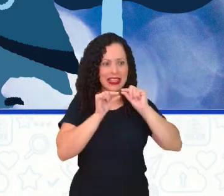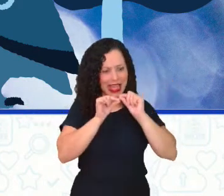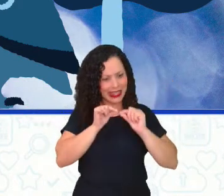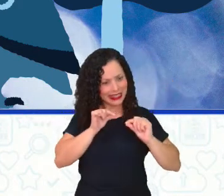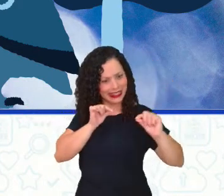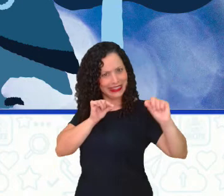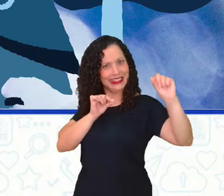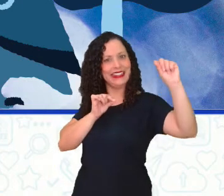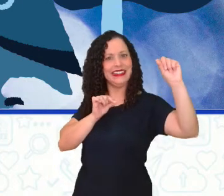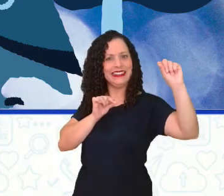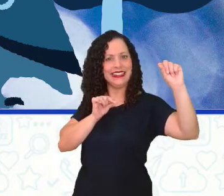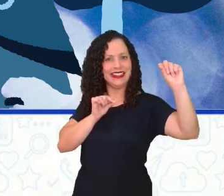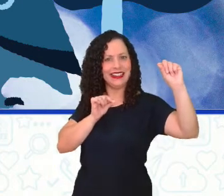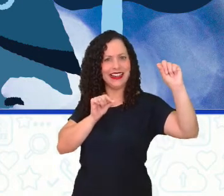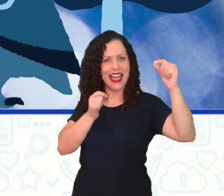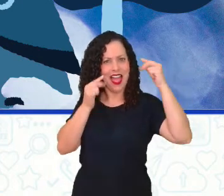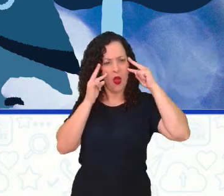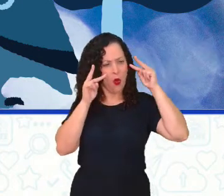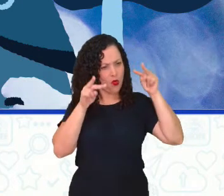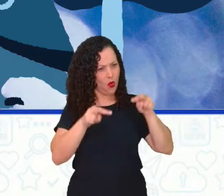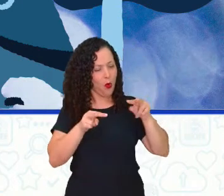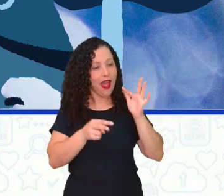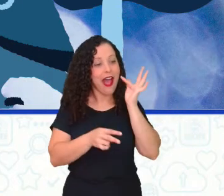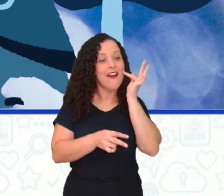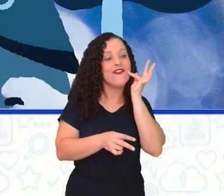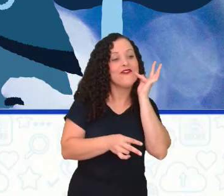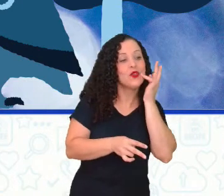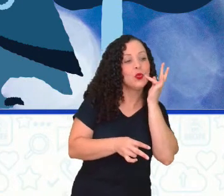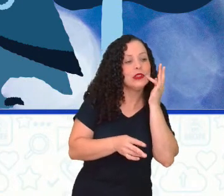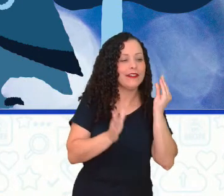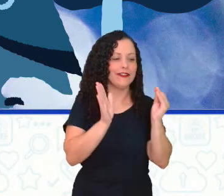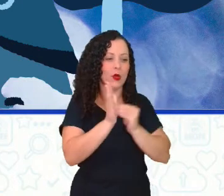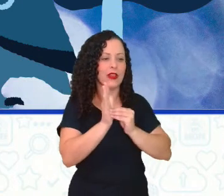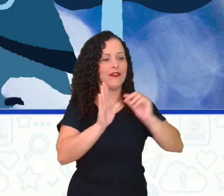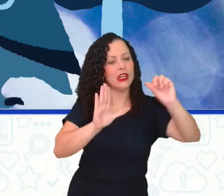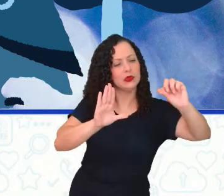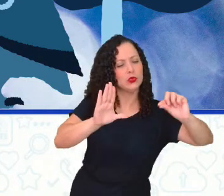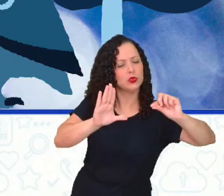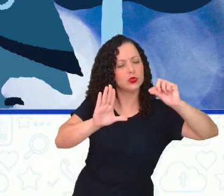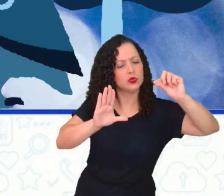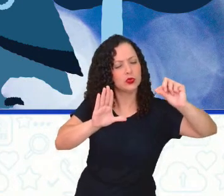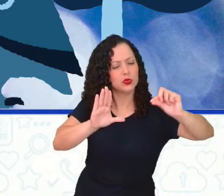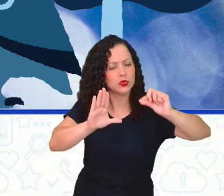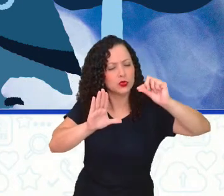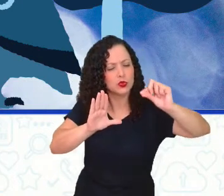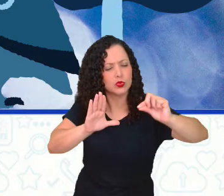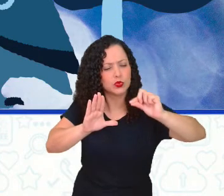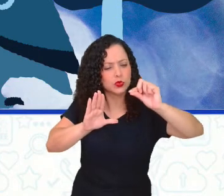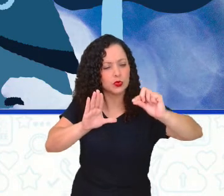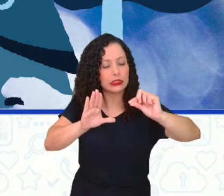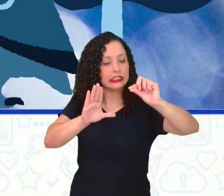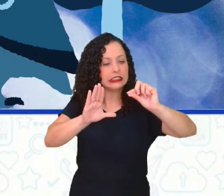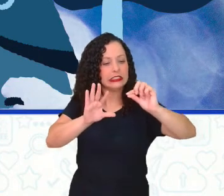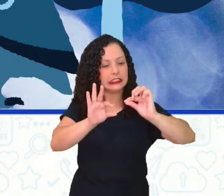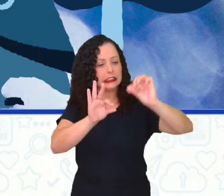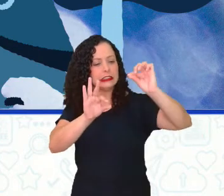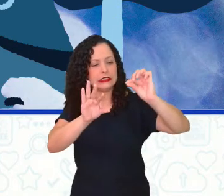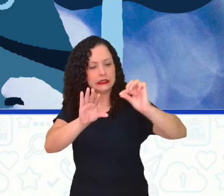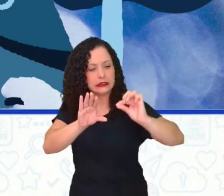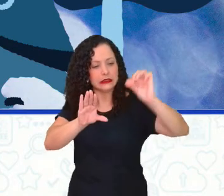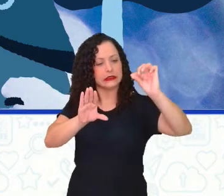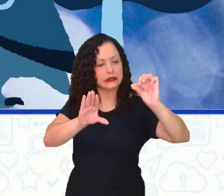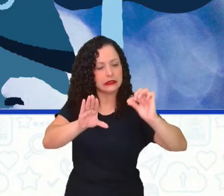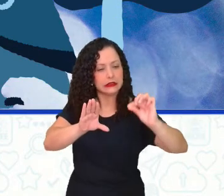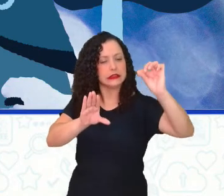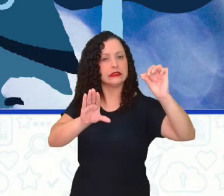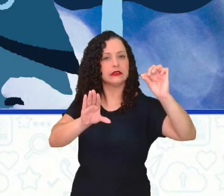casa. Olhou, a última fruta ainda não estava pronta. Tocou no ponto que acabava o fio e lá estava ela, de volta para